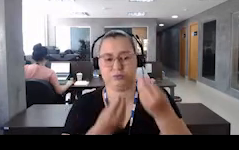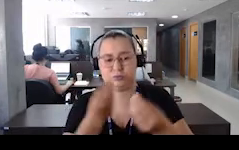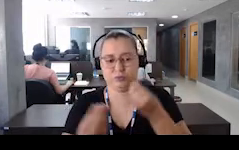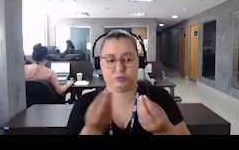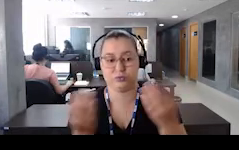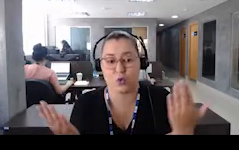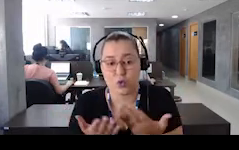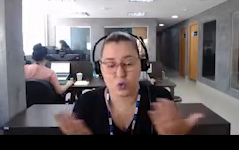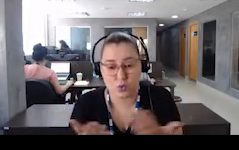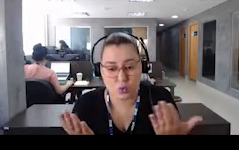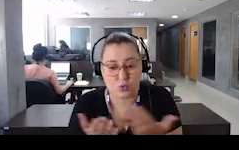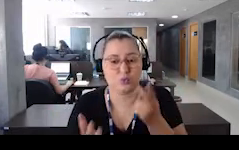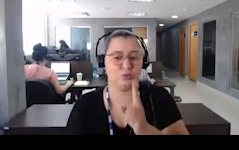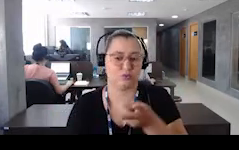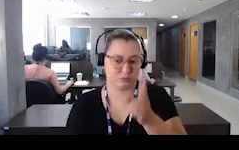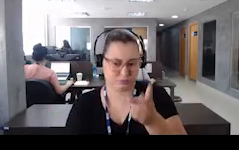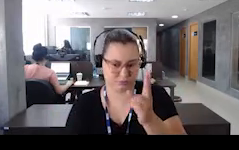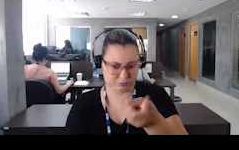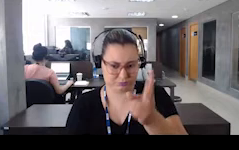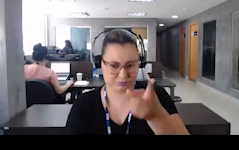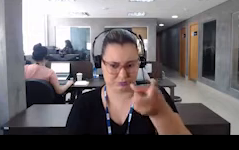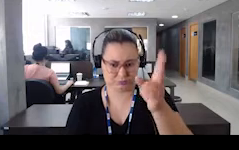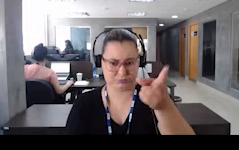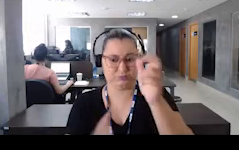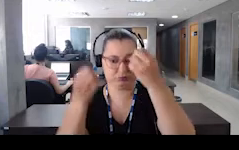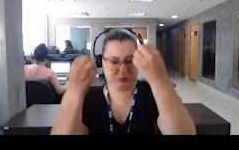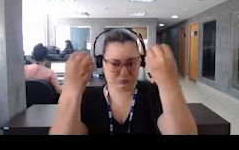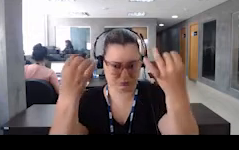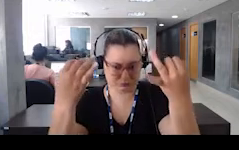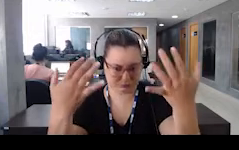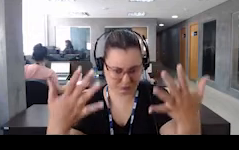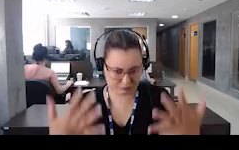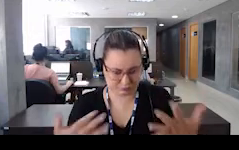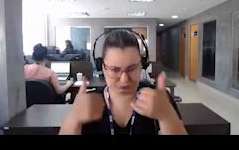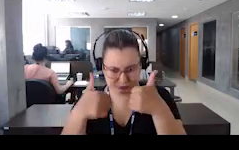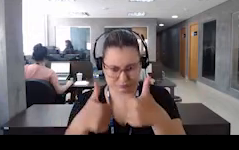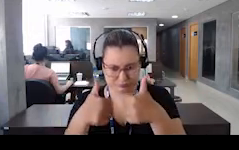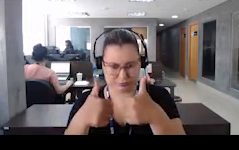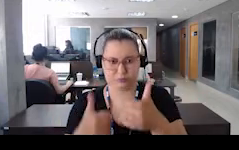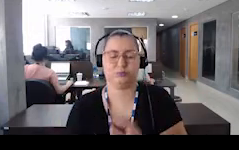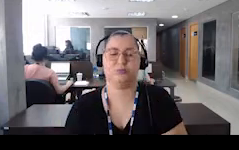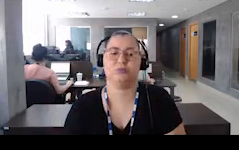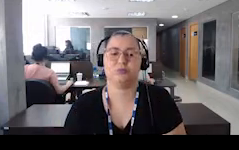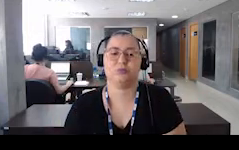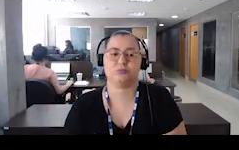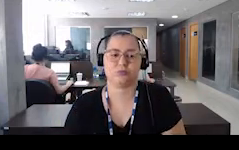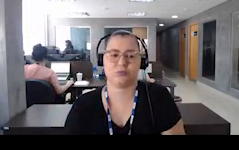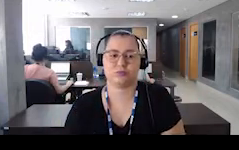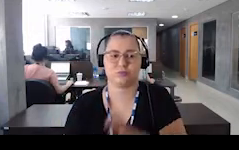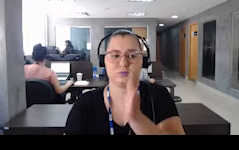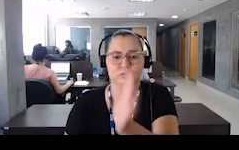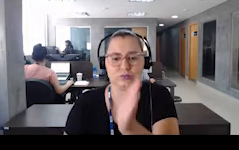né? Então, hoje a gente vai dar continuidade aí nessa explicação, tá bom? Então,